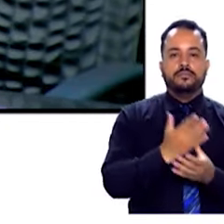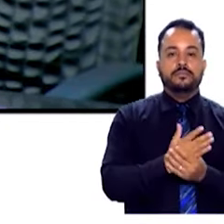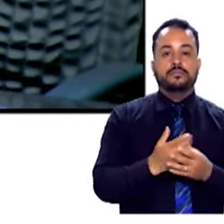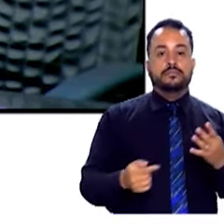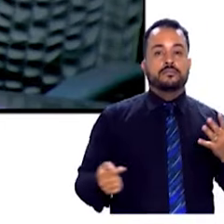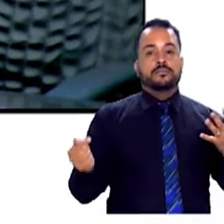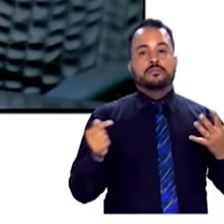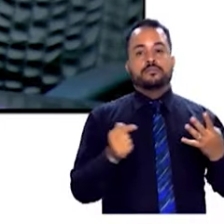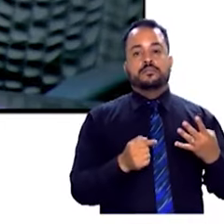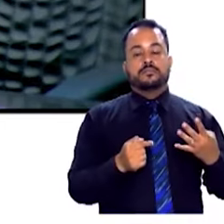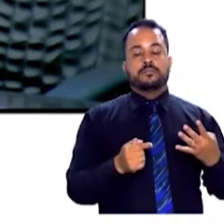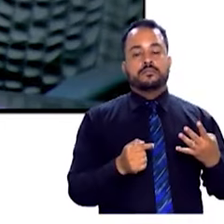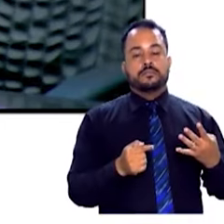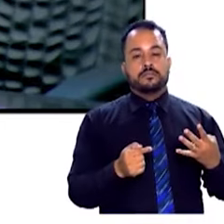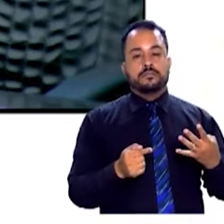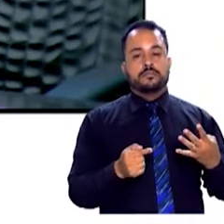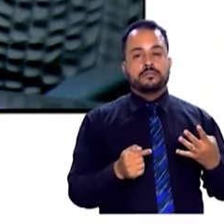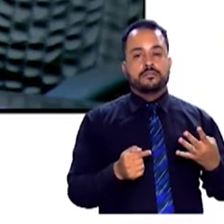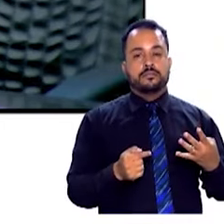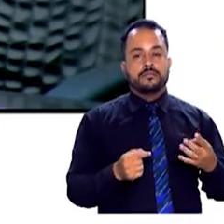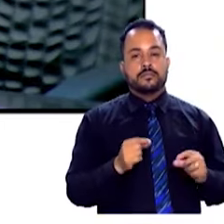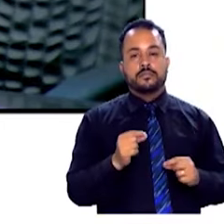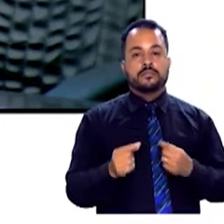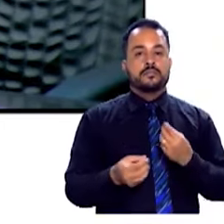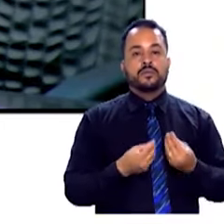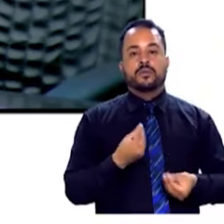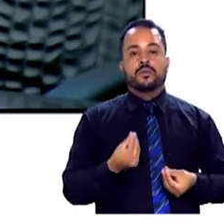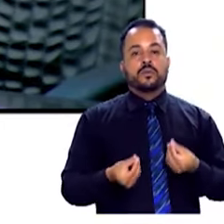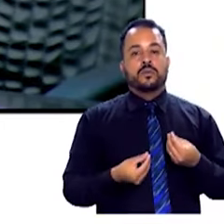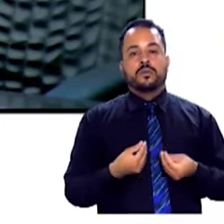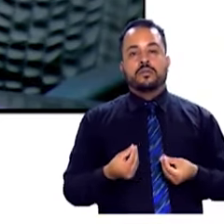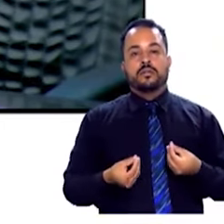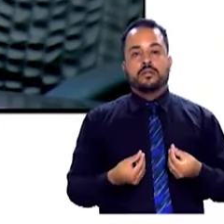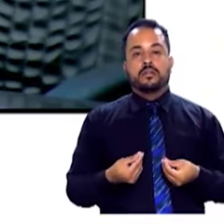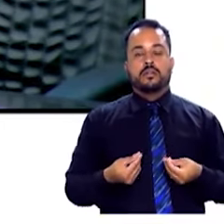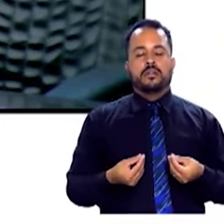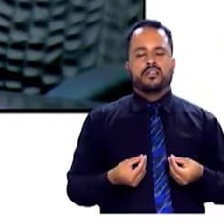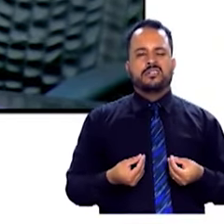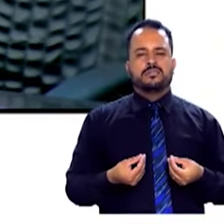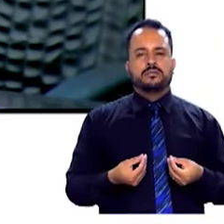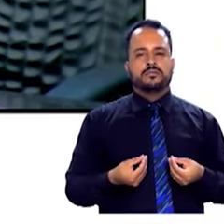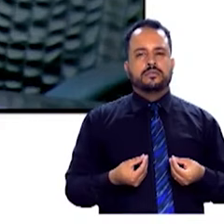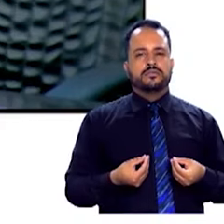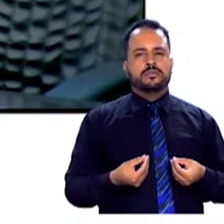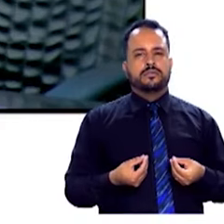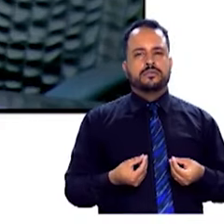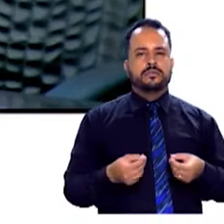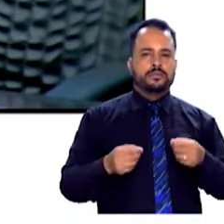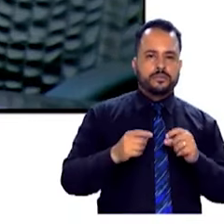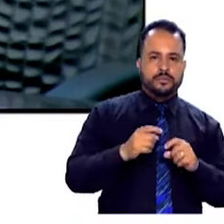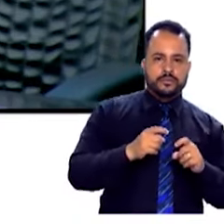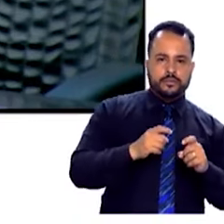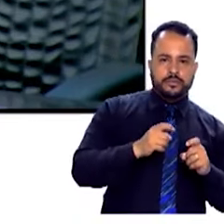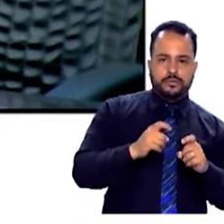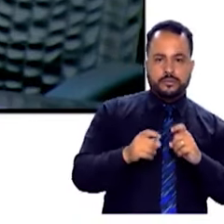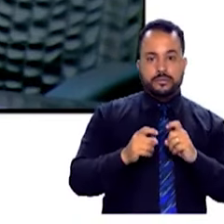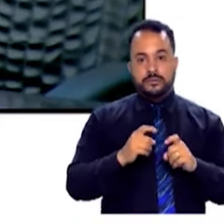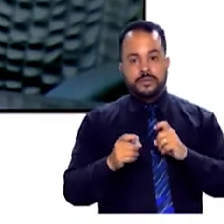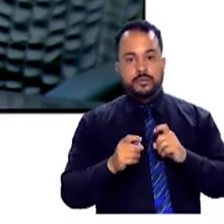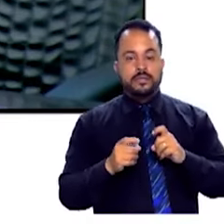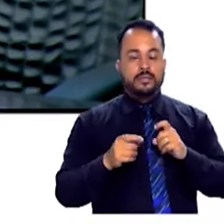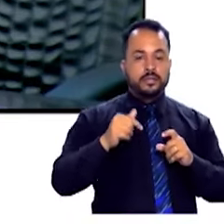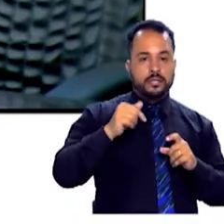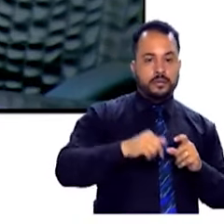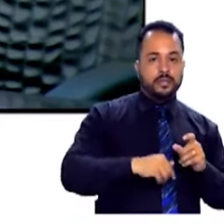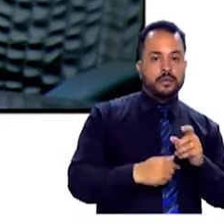maneira eh mais eh gerencial mesmo a os precedentes já já